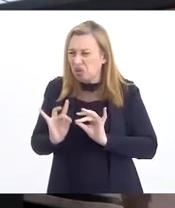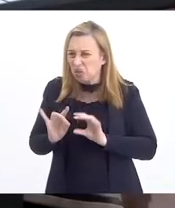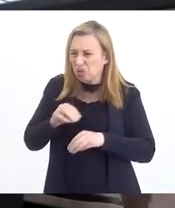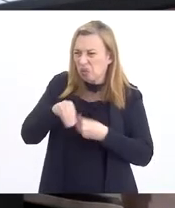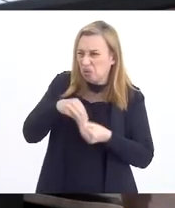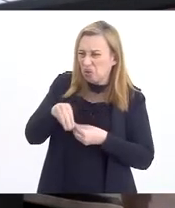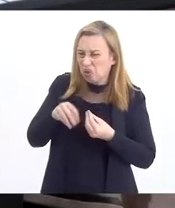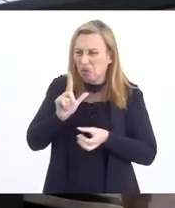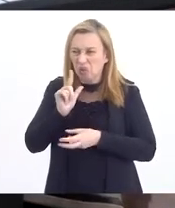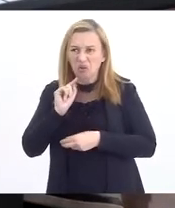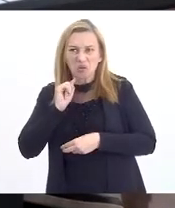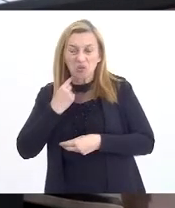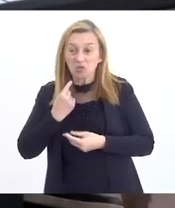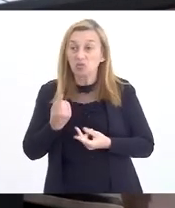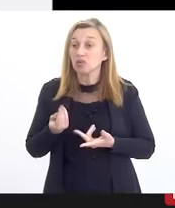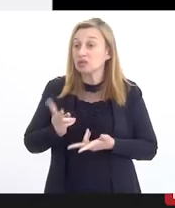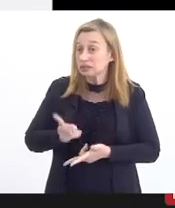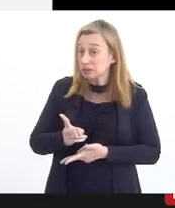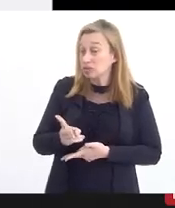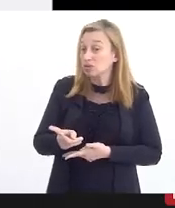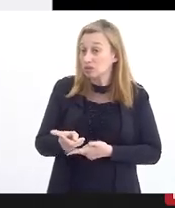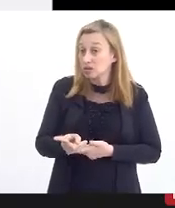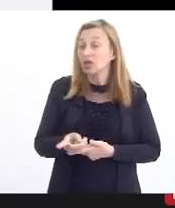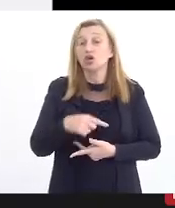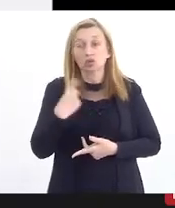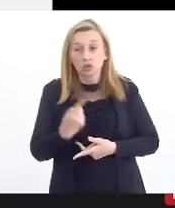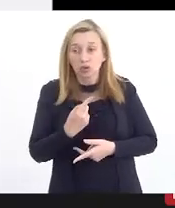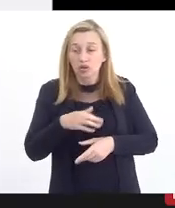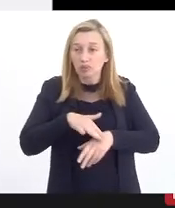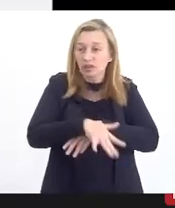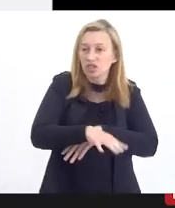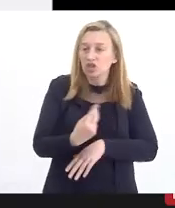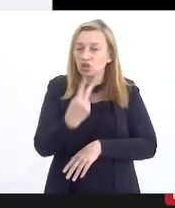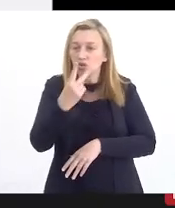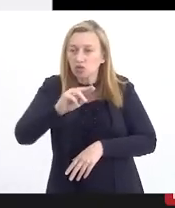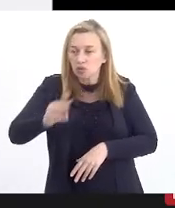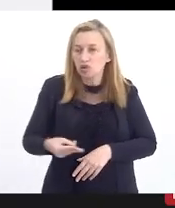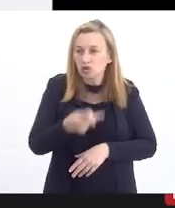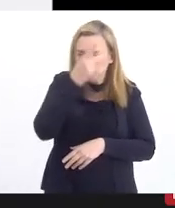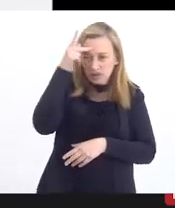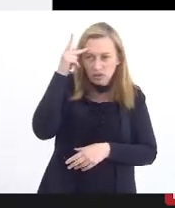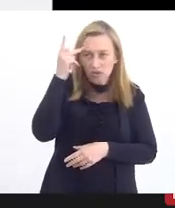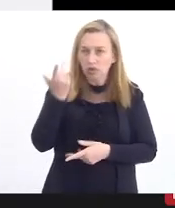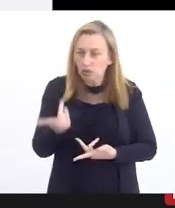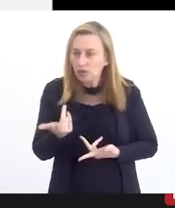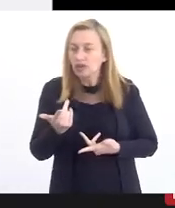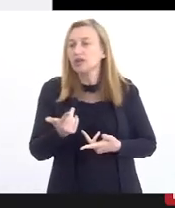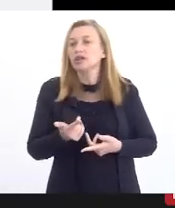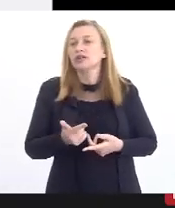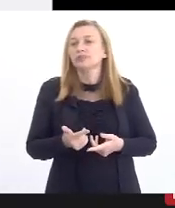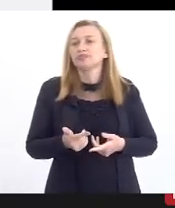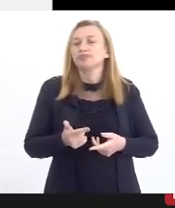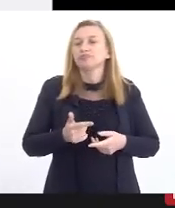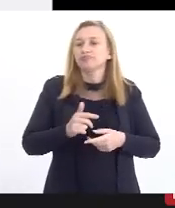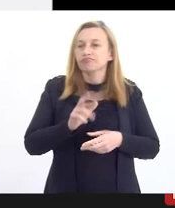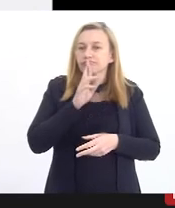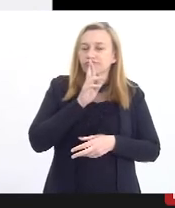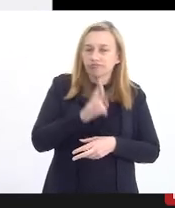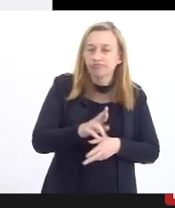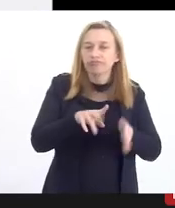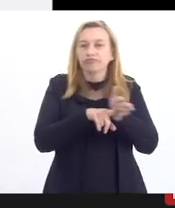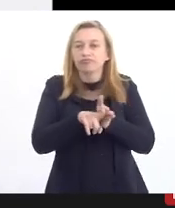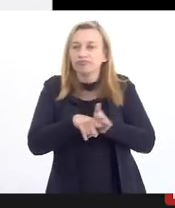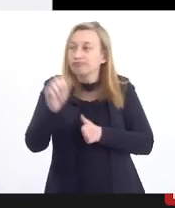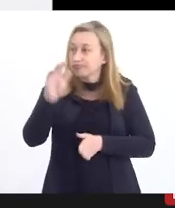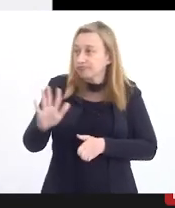fazendo isso com muita propriedade, porque nós abastecemos 12 milhões de pessoas, e onde nós abastecemos, resultados de uma pesquisa